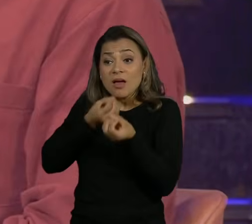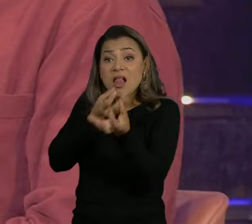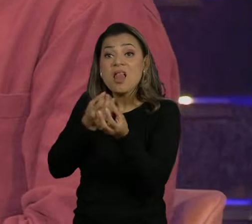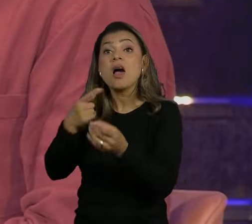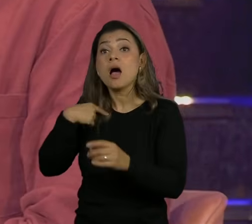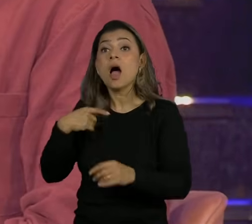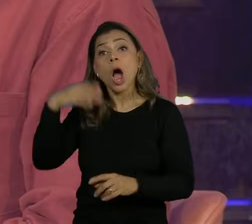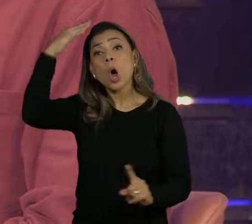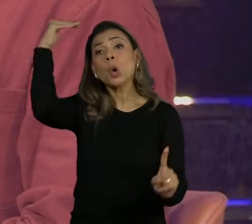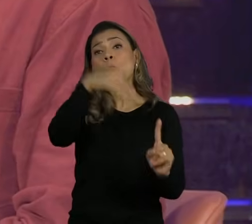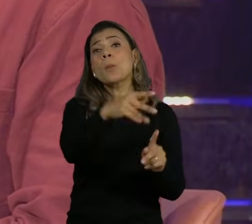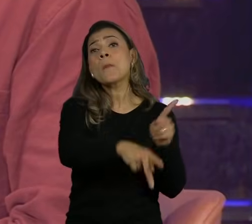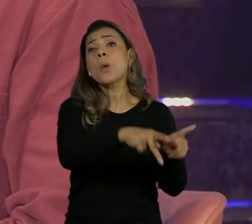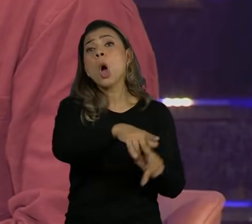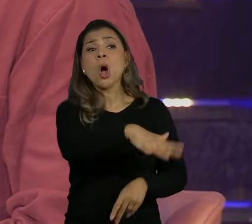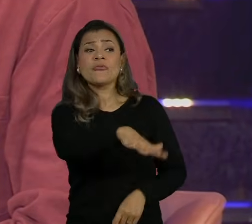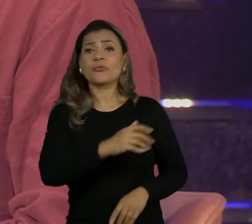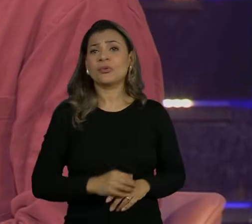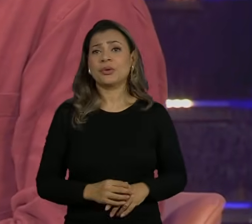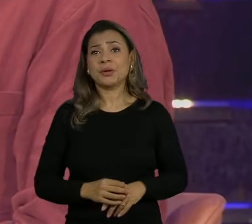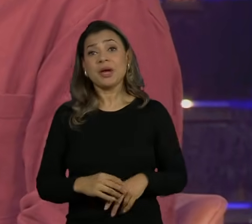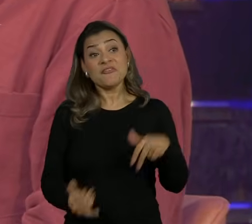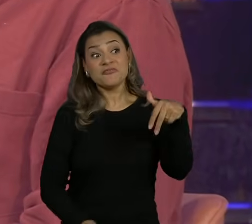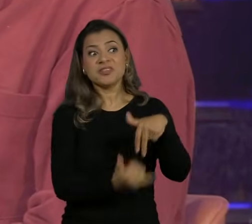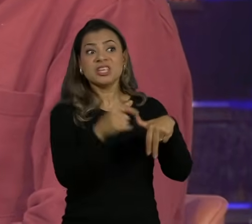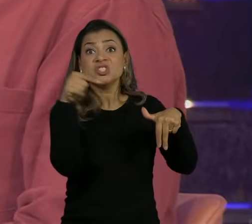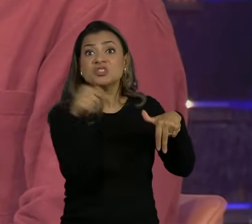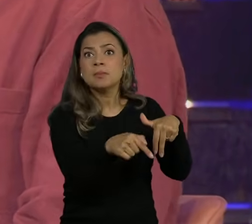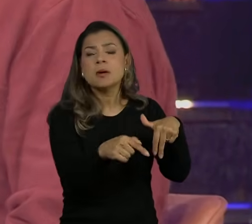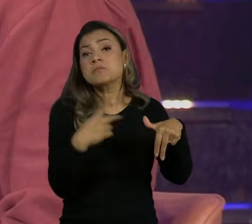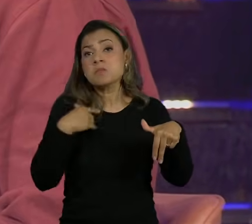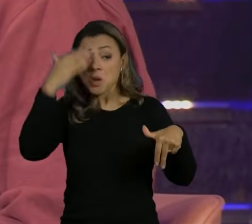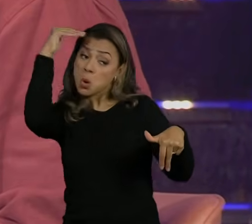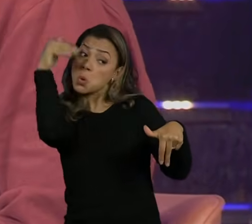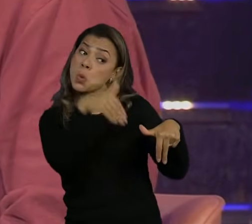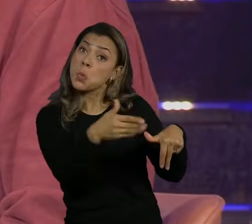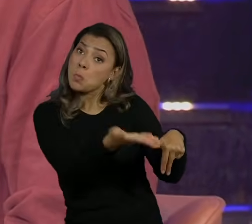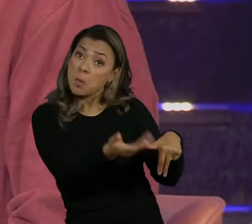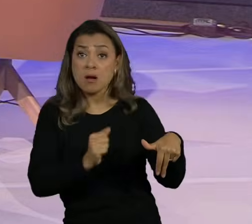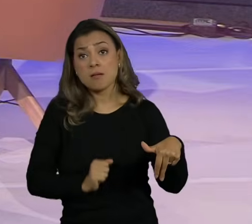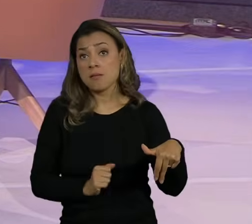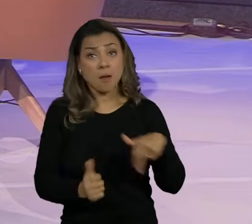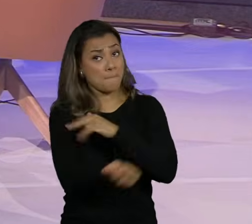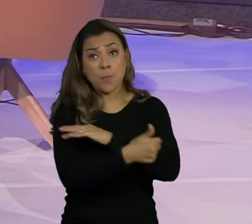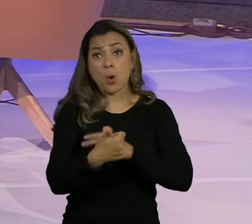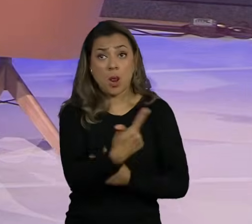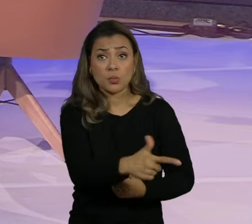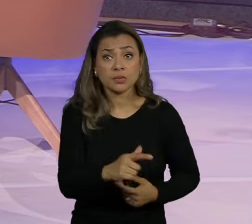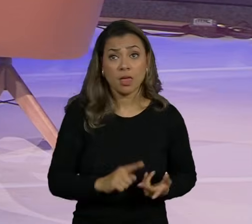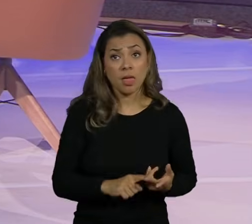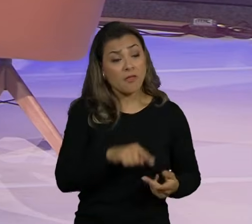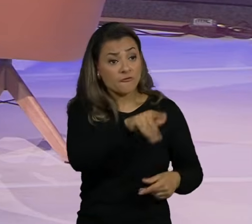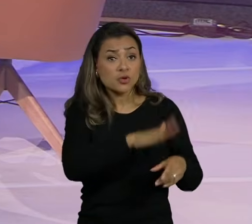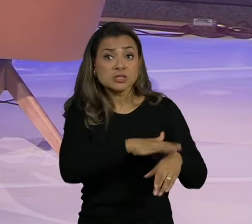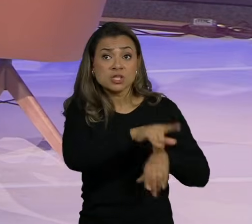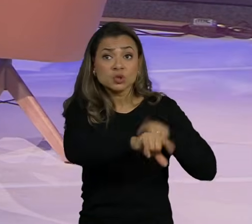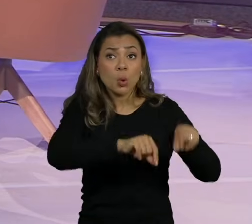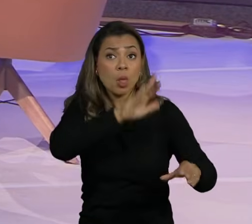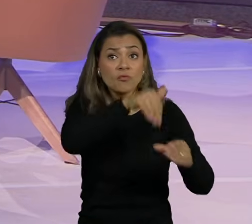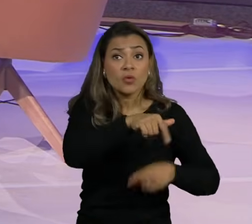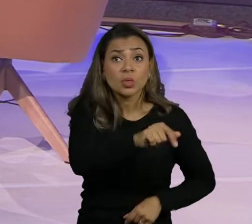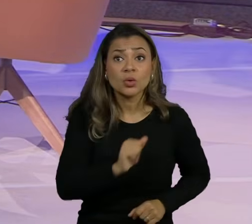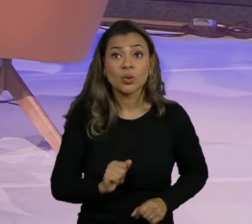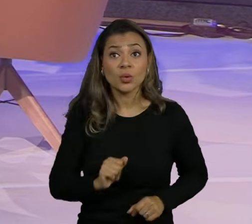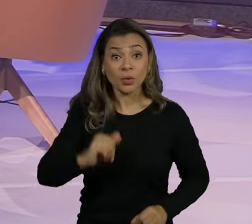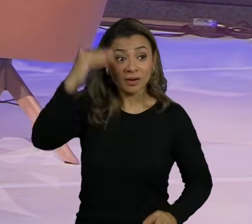culpar o povo. Ela vai culpar a vítima, ou seja, vai dizer, você é um cara sem moral e tal, então você merece estar onde está. Porque,